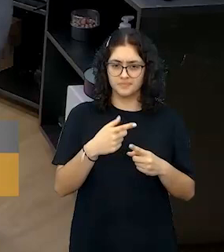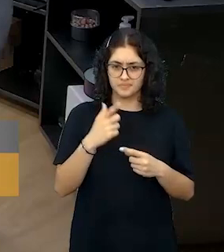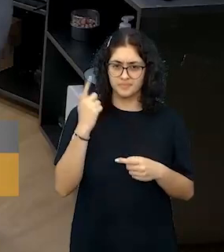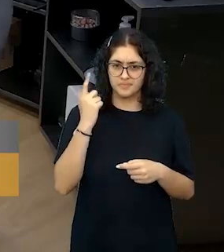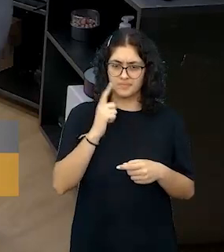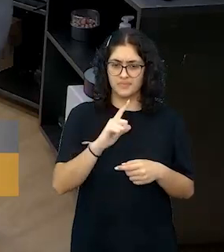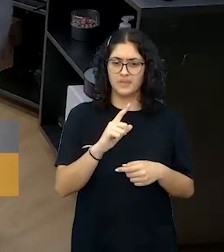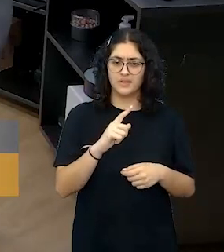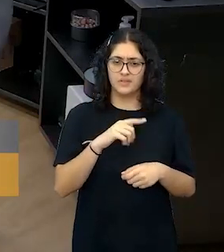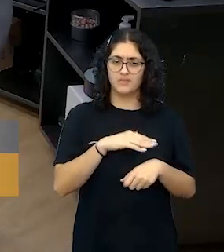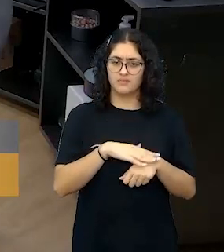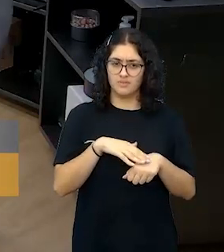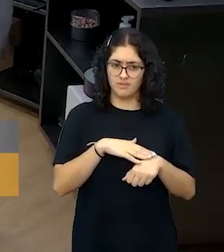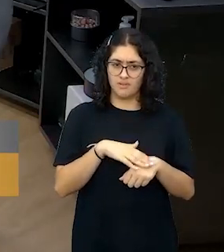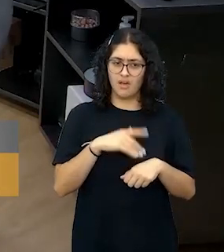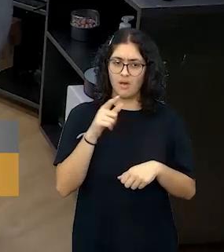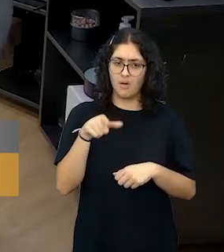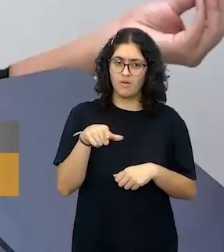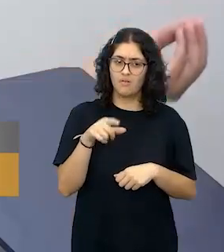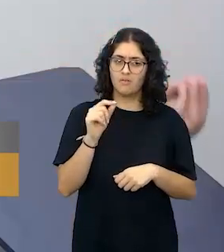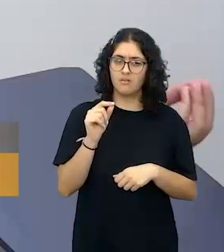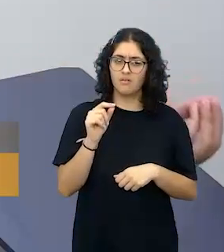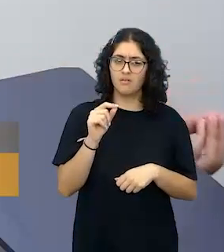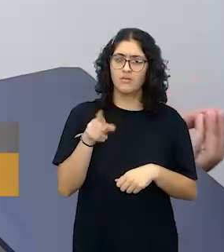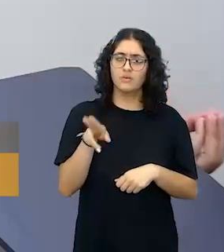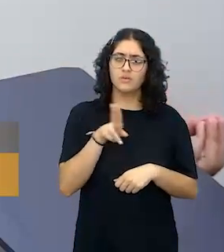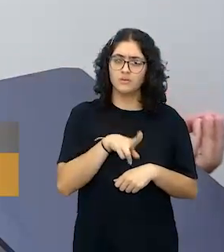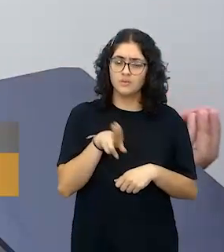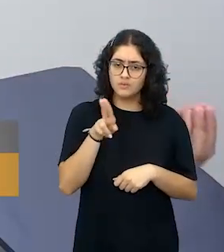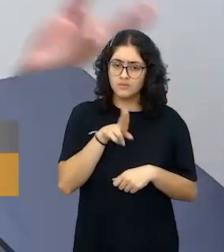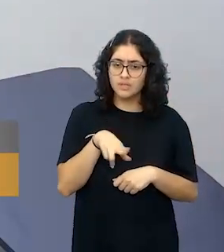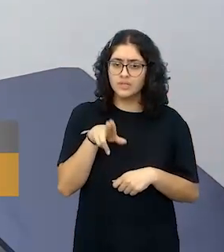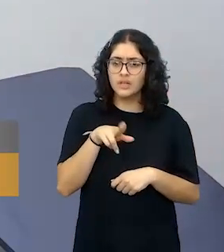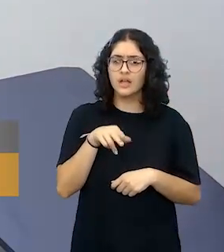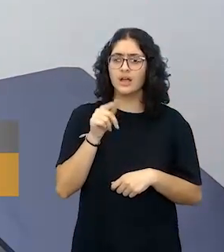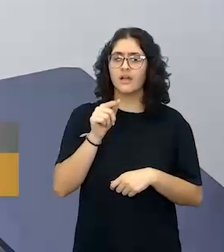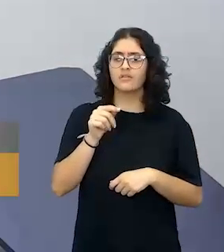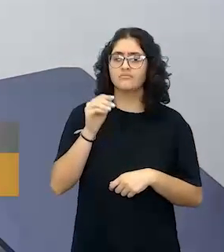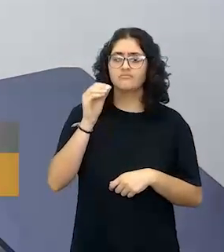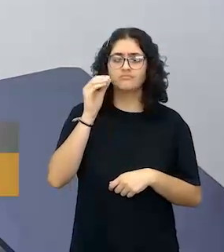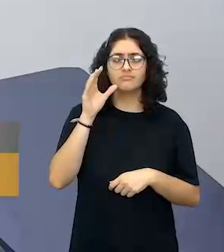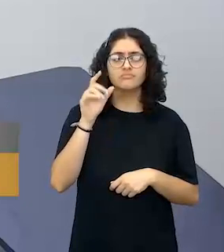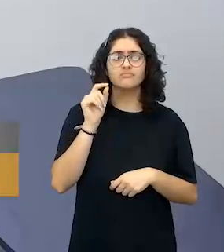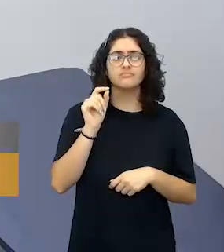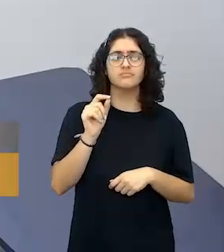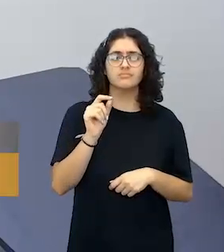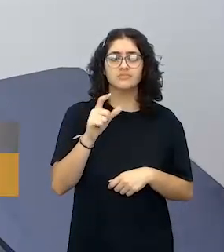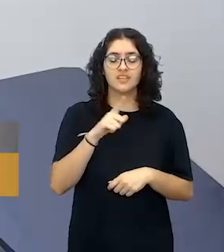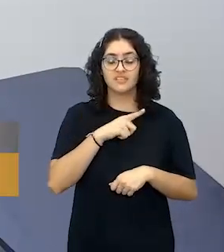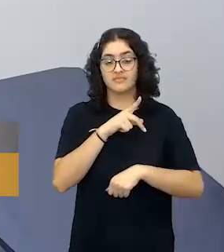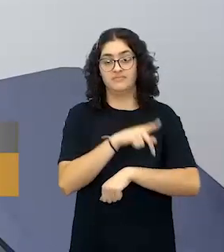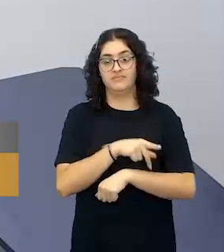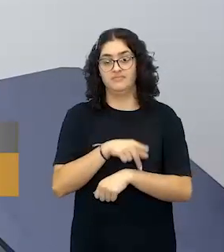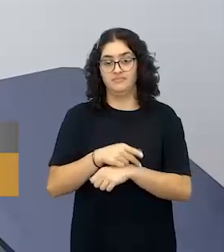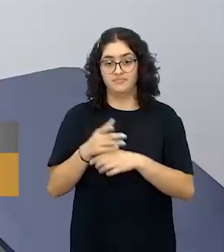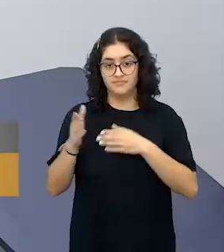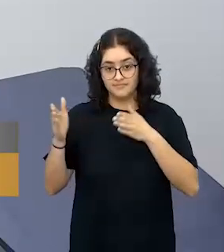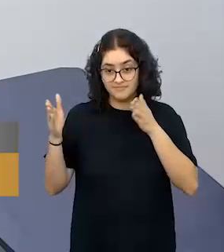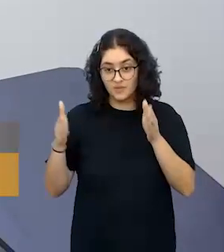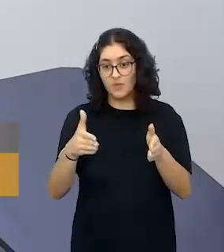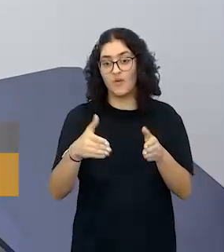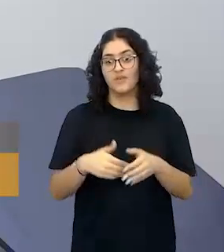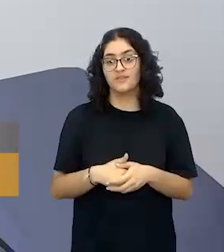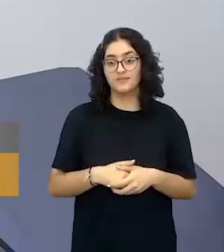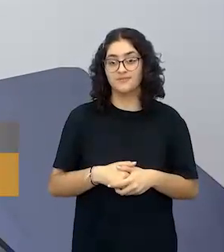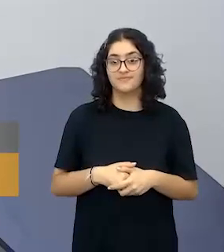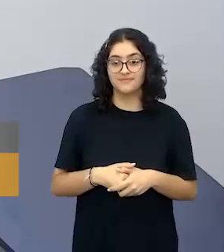conseguir fomentar essa curiosidade, é a gente poder usar essa curiosidade com um direcionamento pedagógico, né? O que é muito bacana.